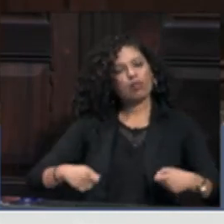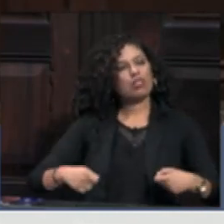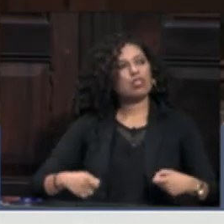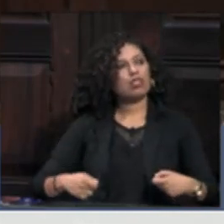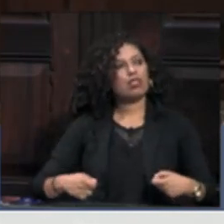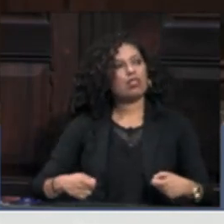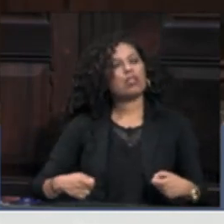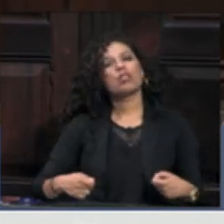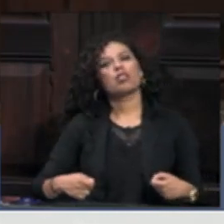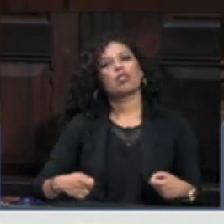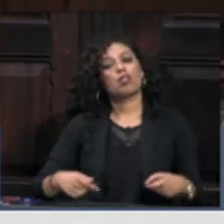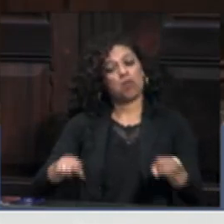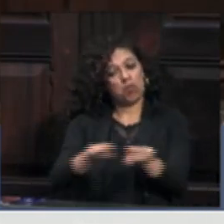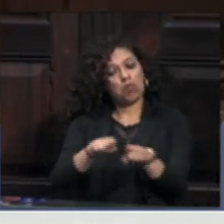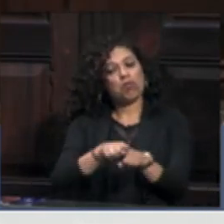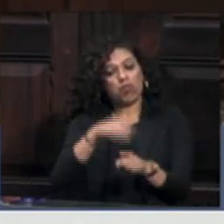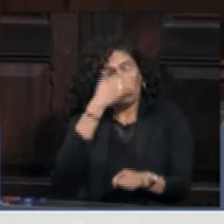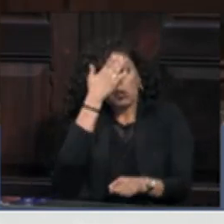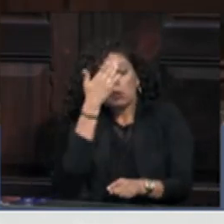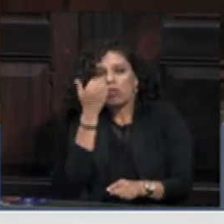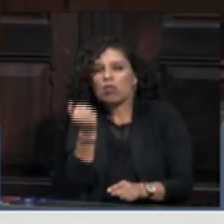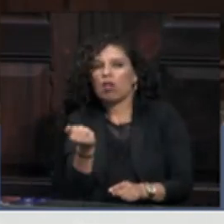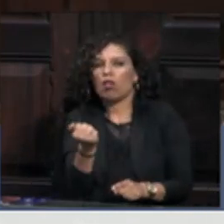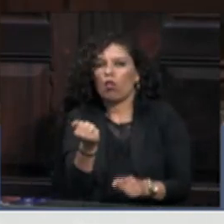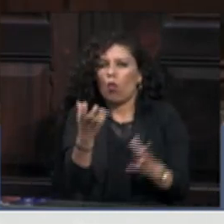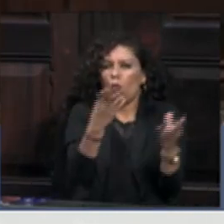e sei que a maioria nesta casa